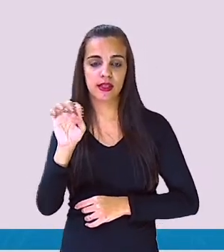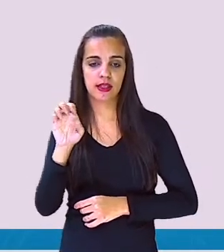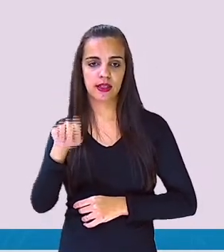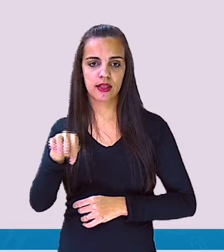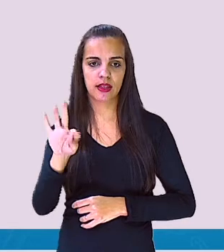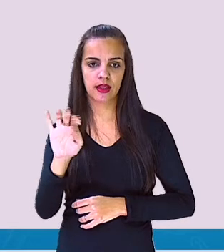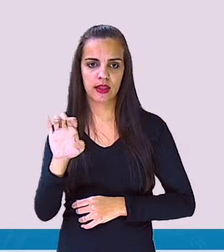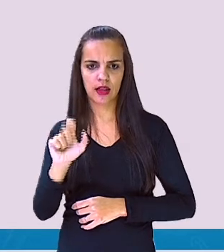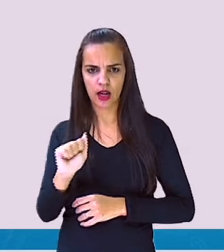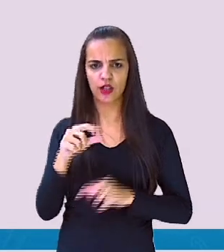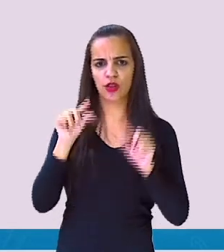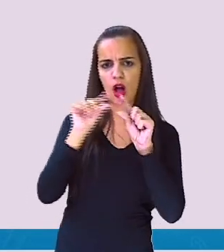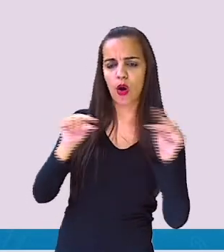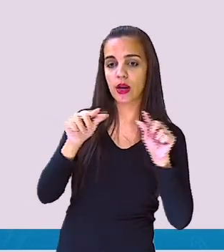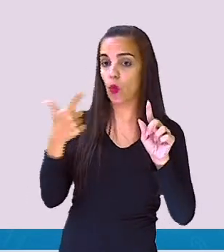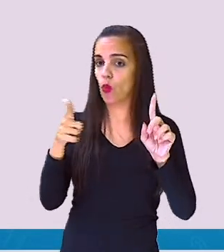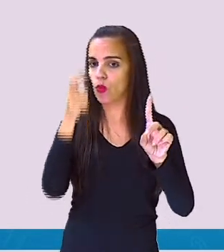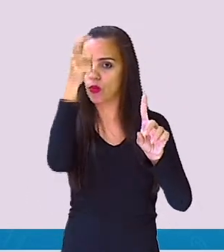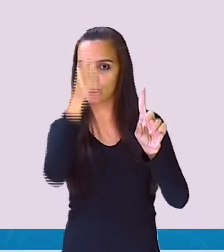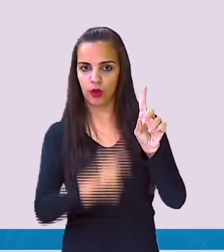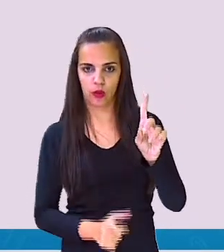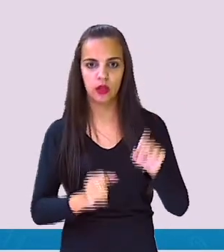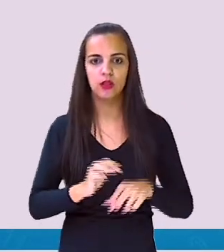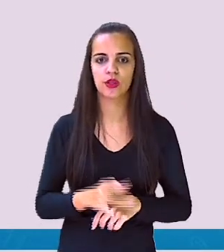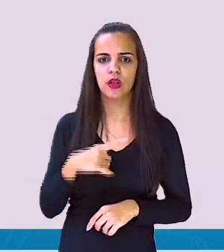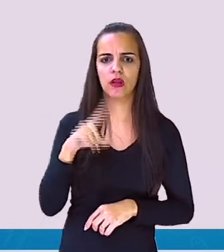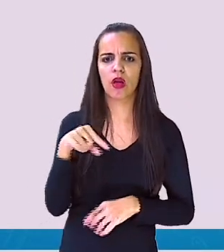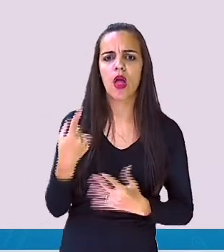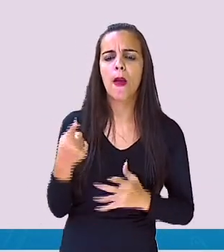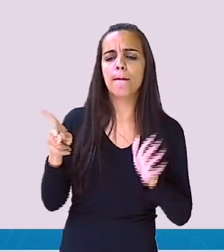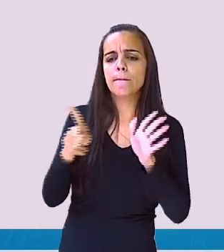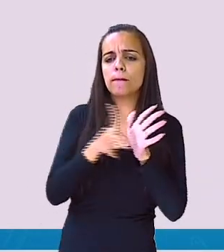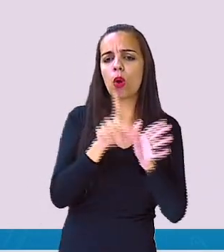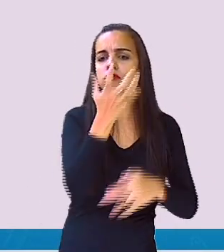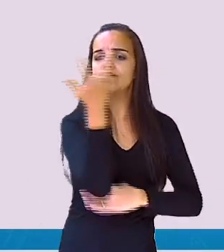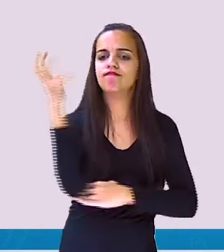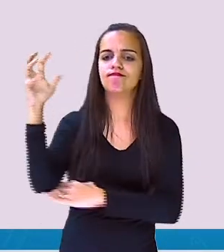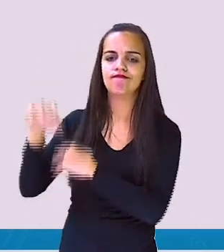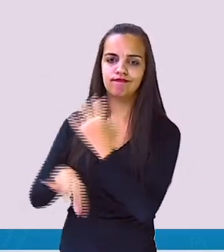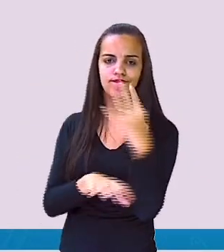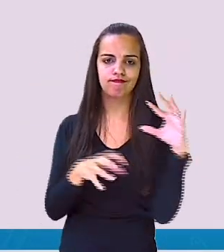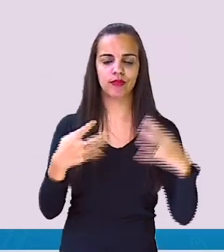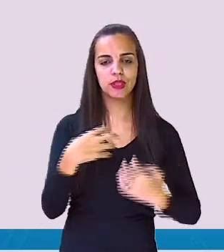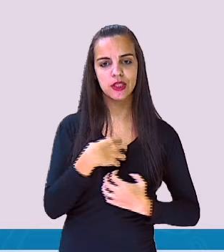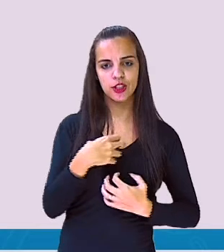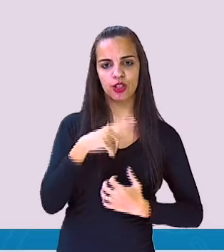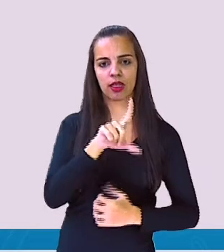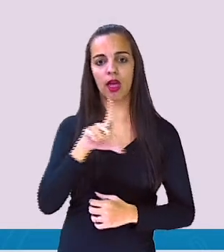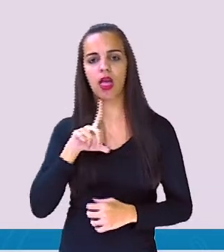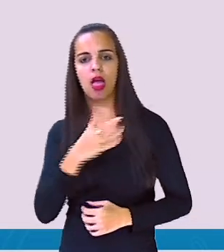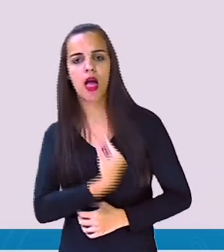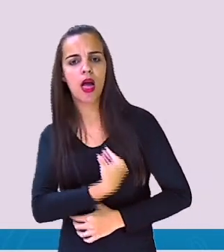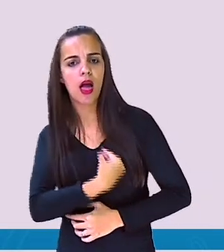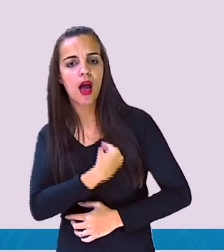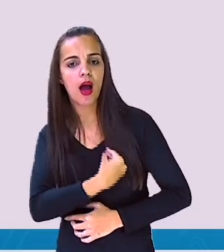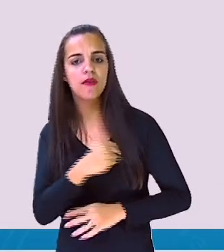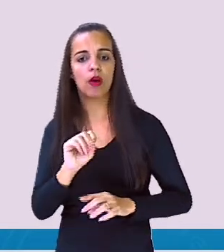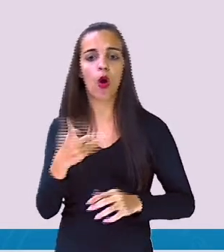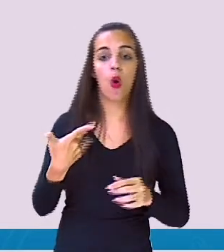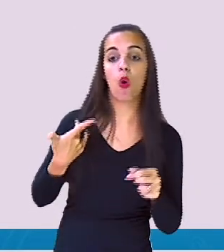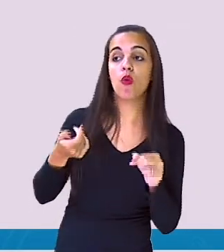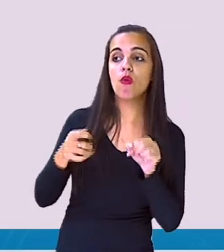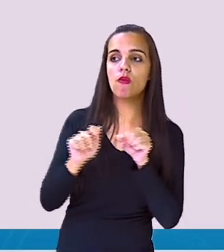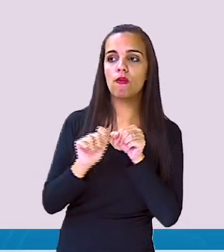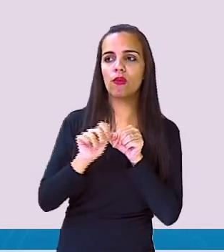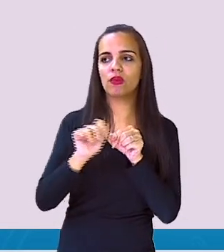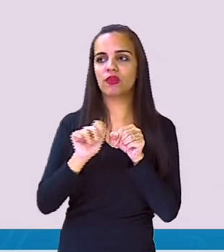sem sujeito, que aí tem os verbos que indicam fenômenos da natureza, o verbo haver com sentido de existir, o verbo